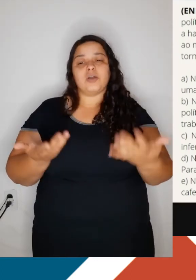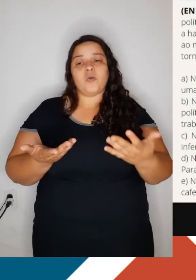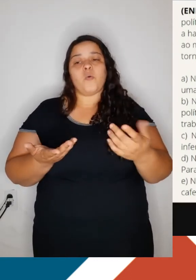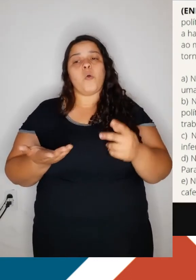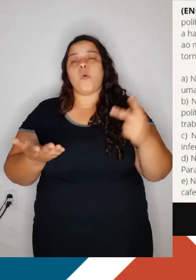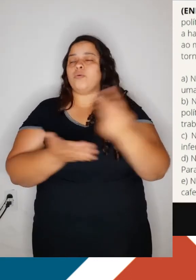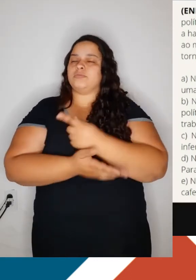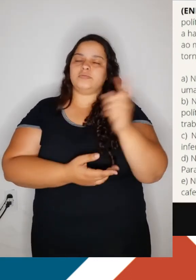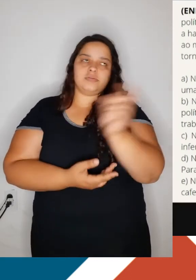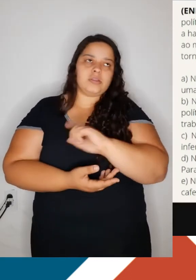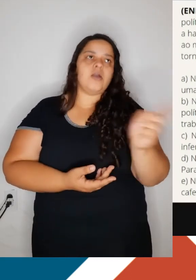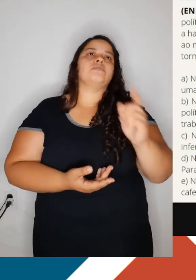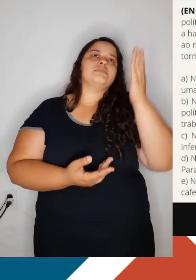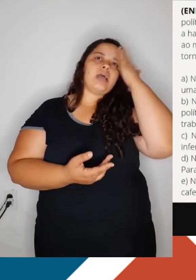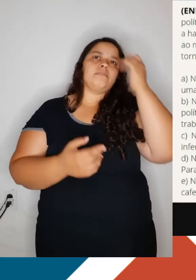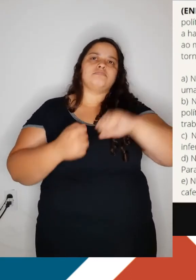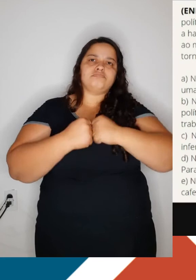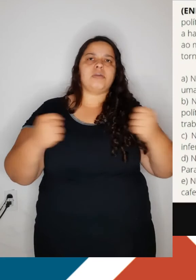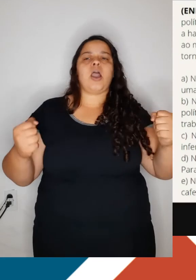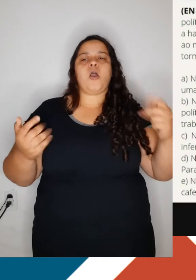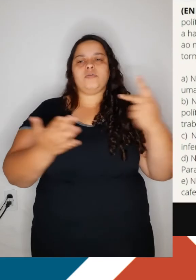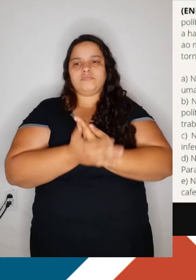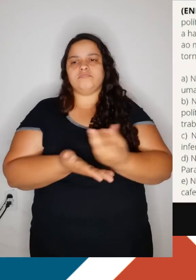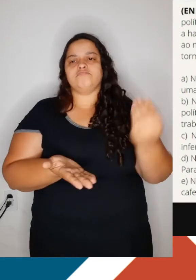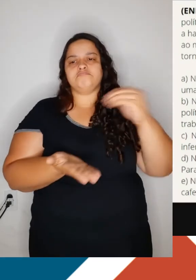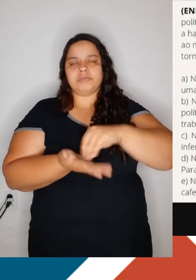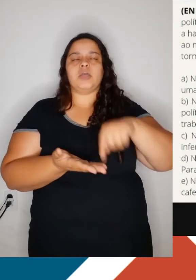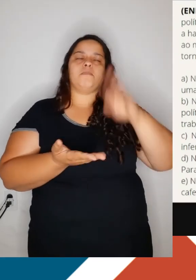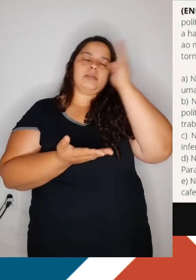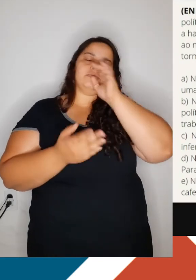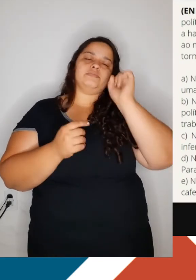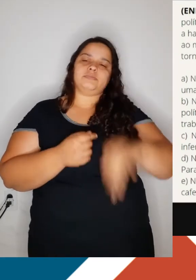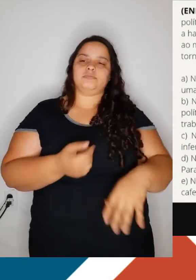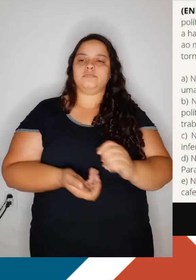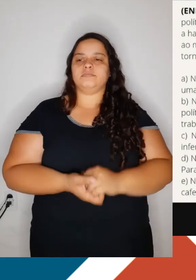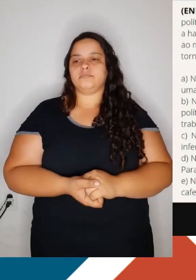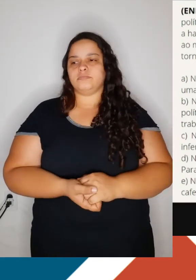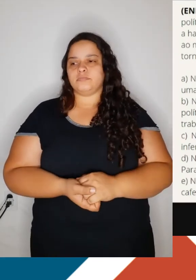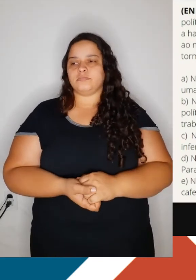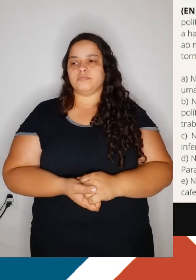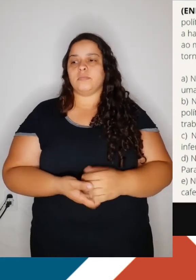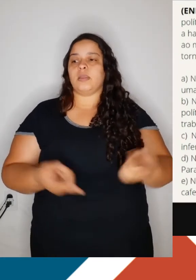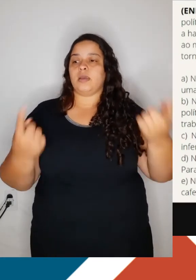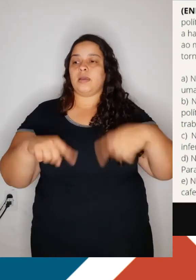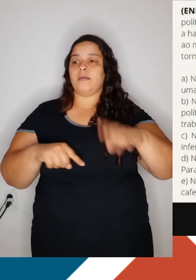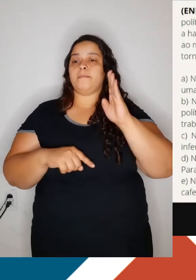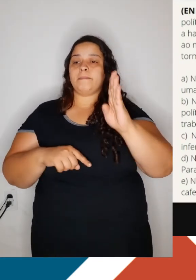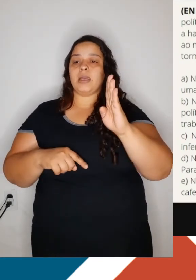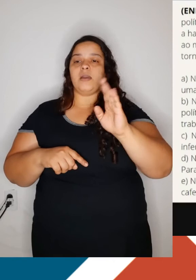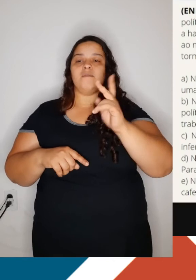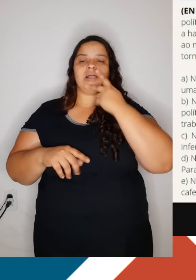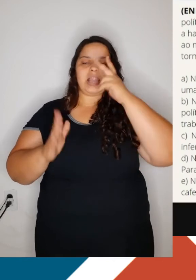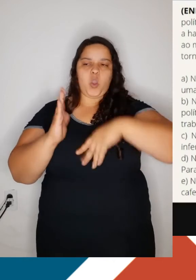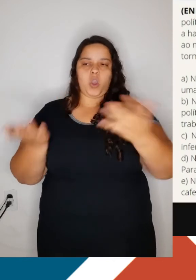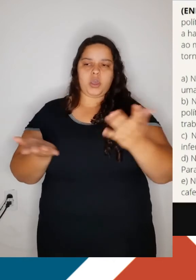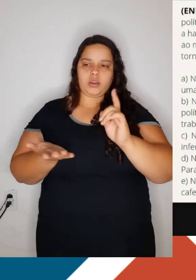mão de obra ela foi amplamente incorporada aqui no país, tá? A alternativa